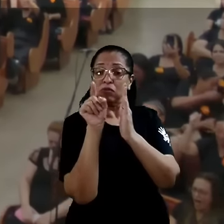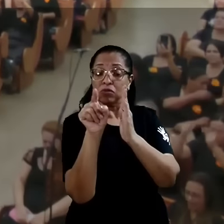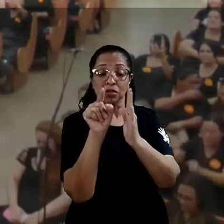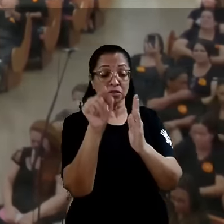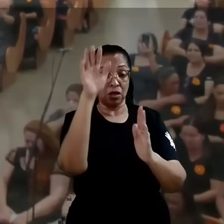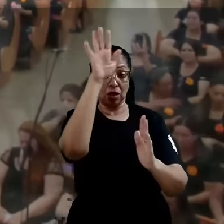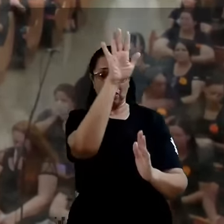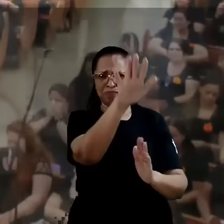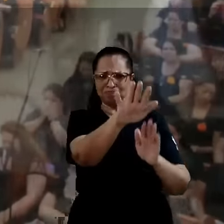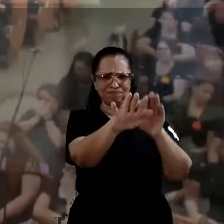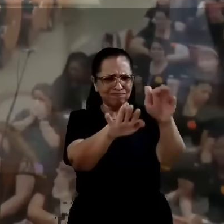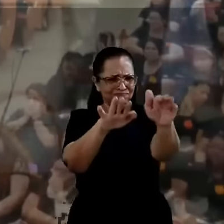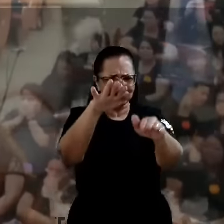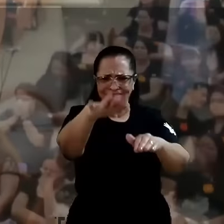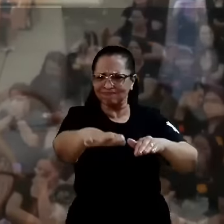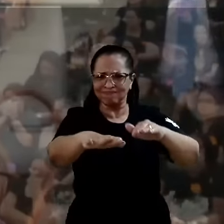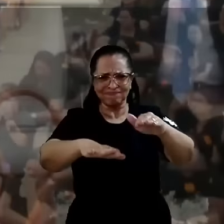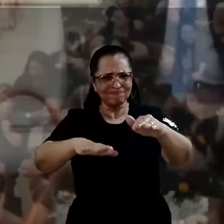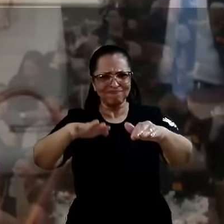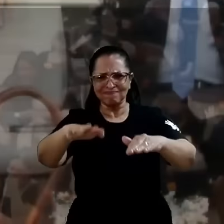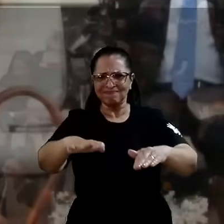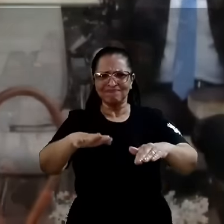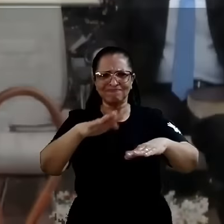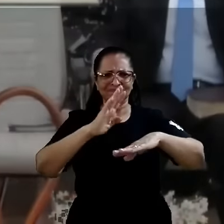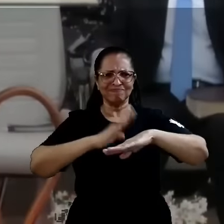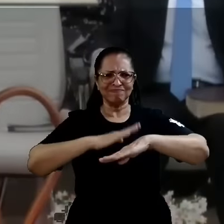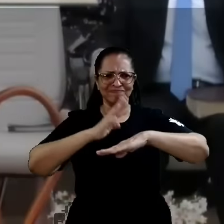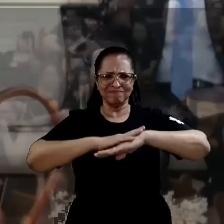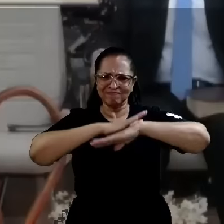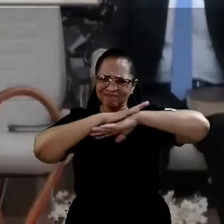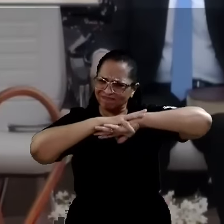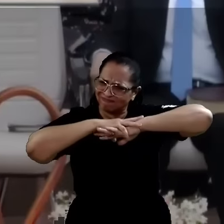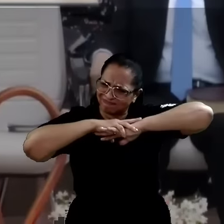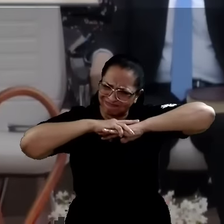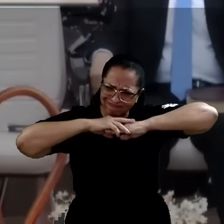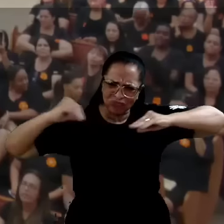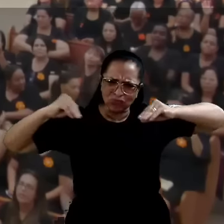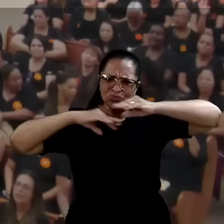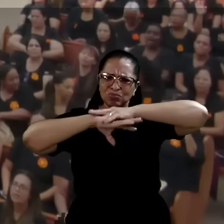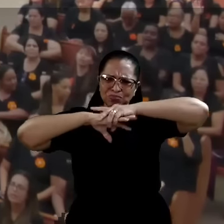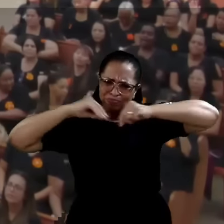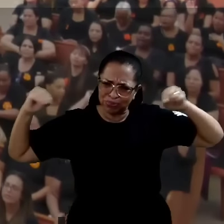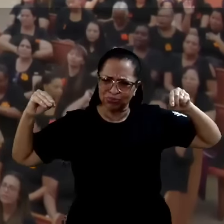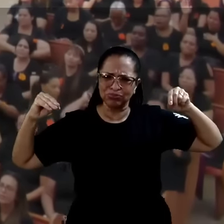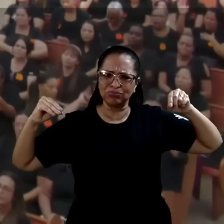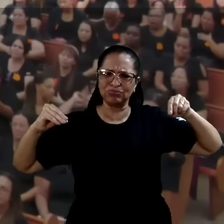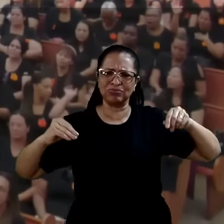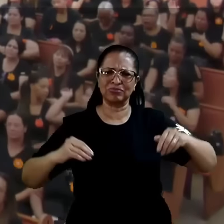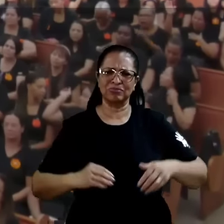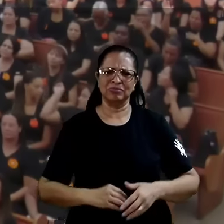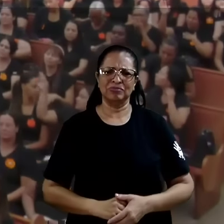arram eu não lembro a hora que eu comecei Quanto falta 15